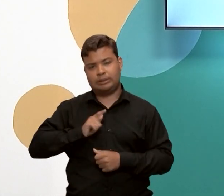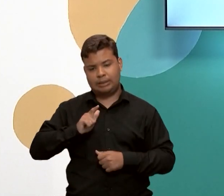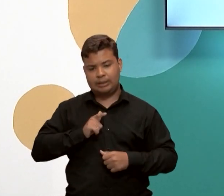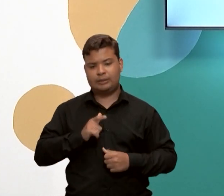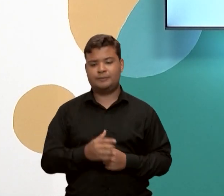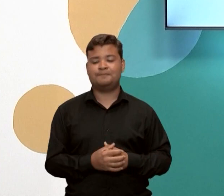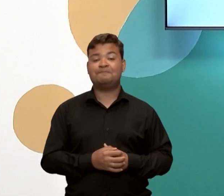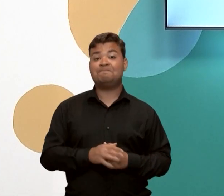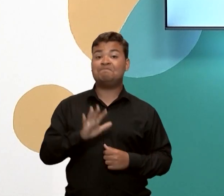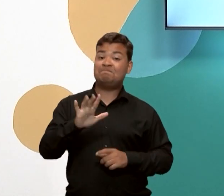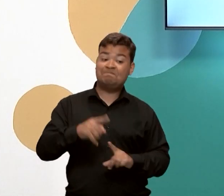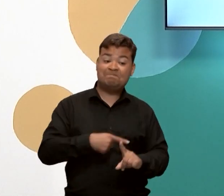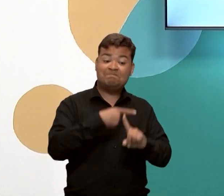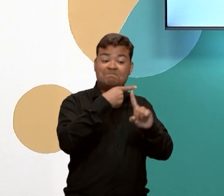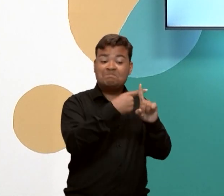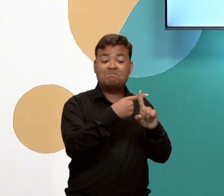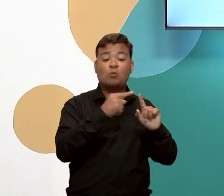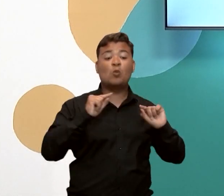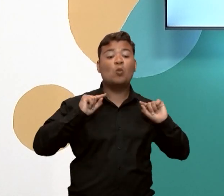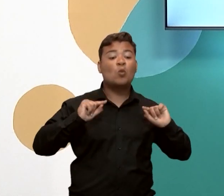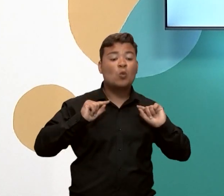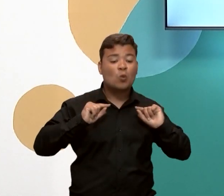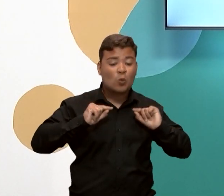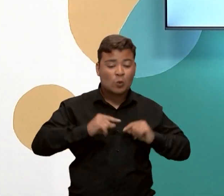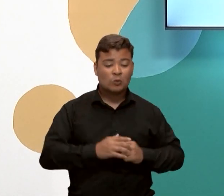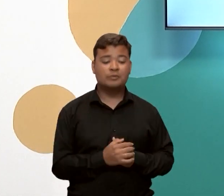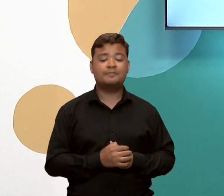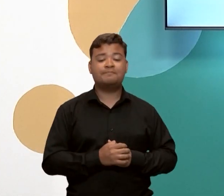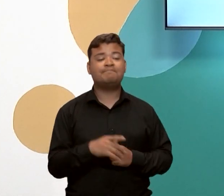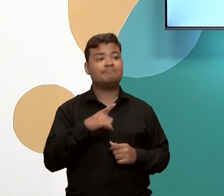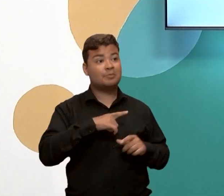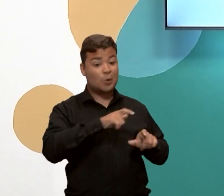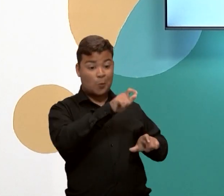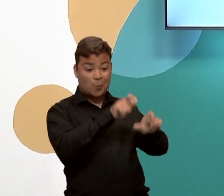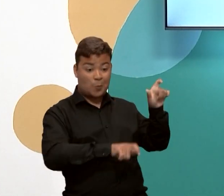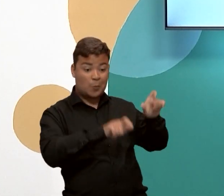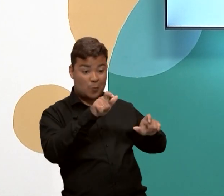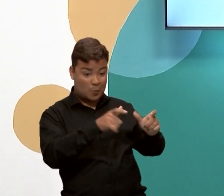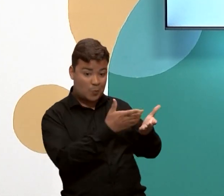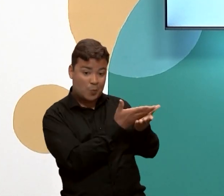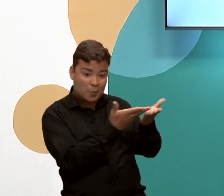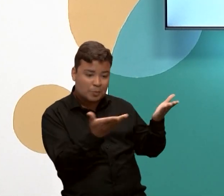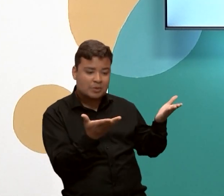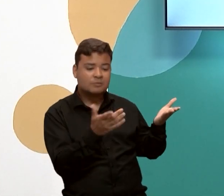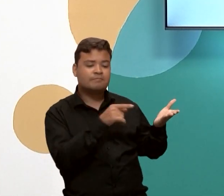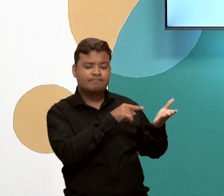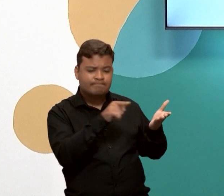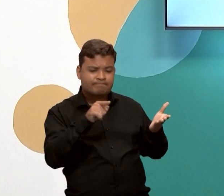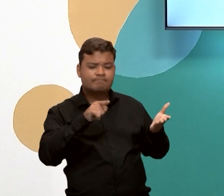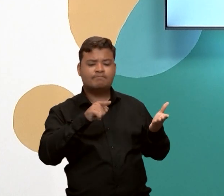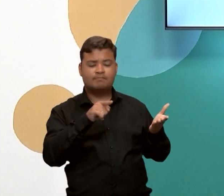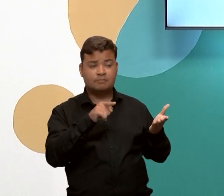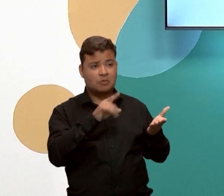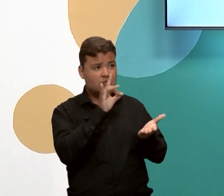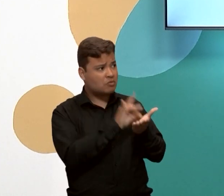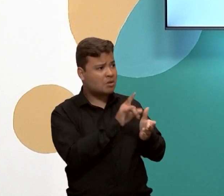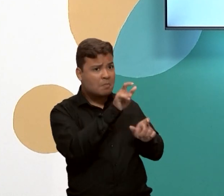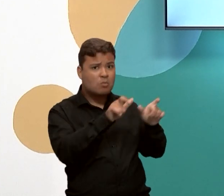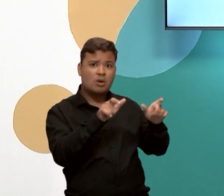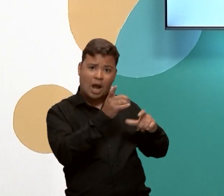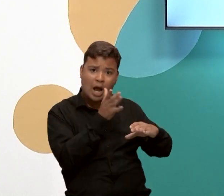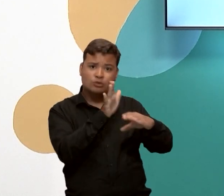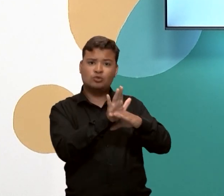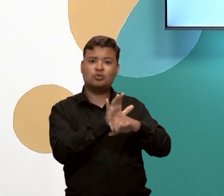ponto positivo, a gente ressalta as pessoas, são as pessoas que fazem o curso,